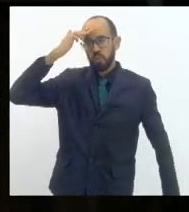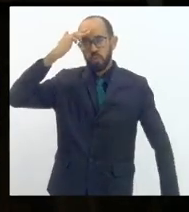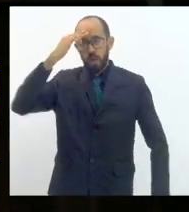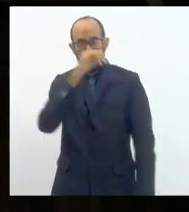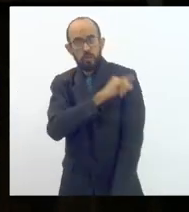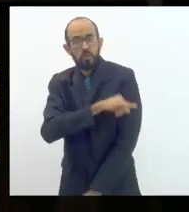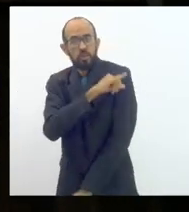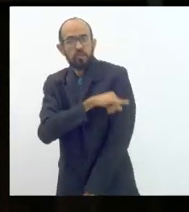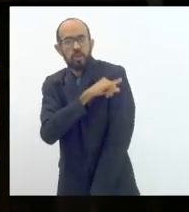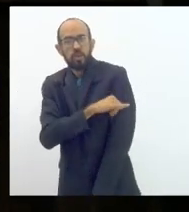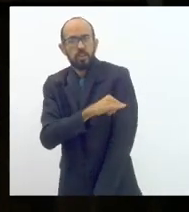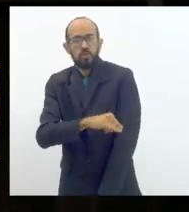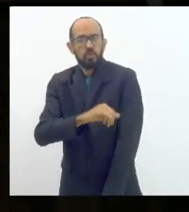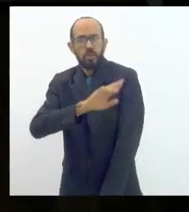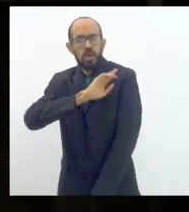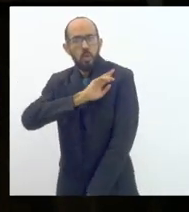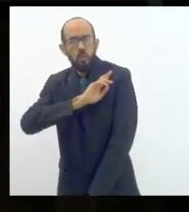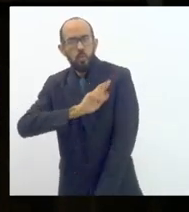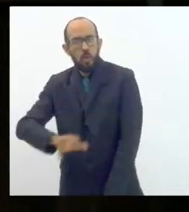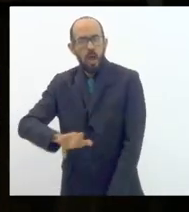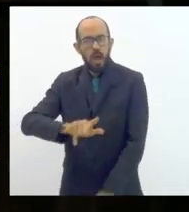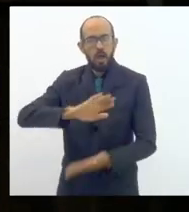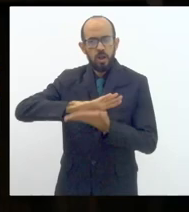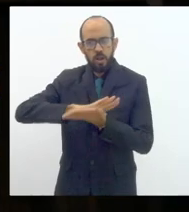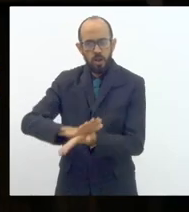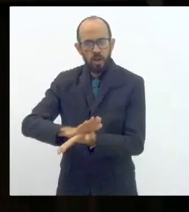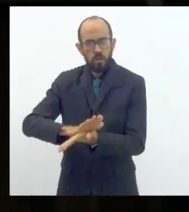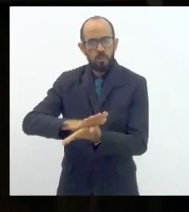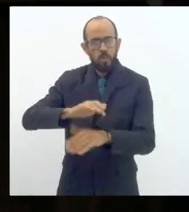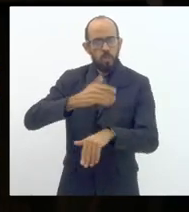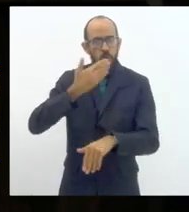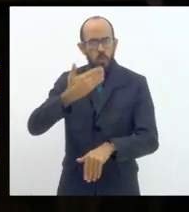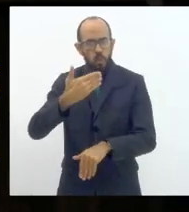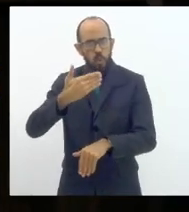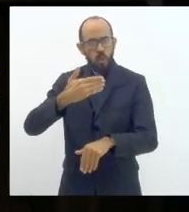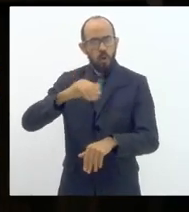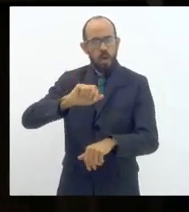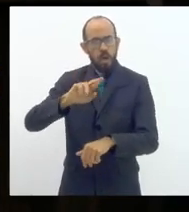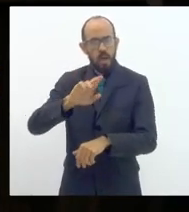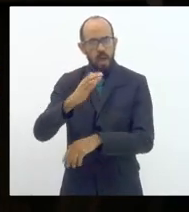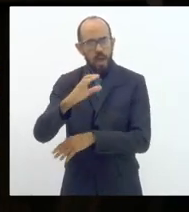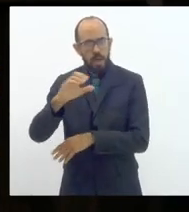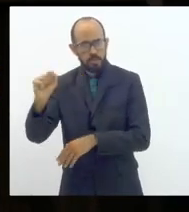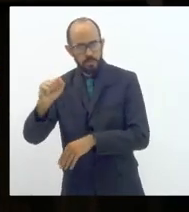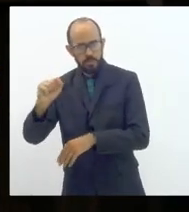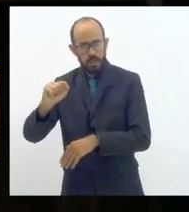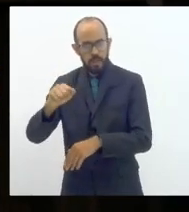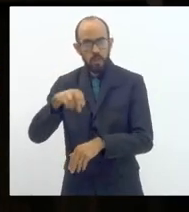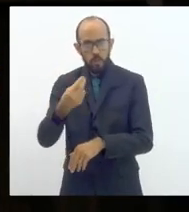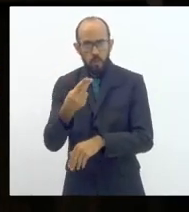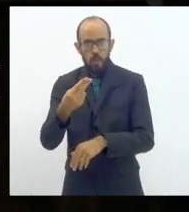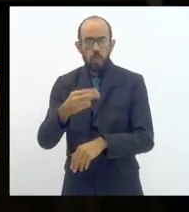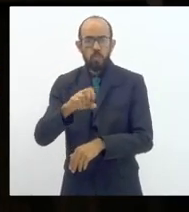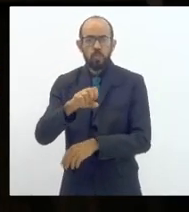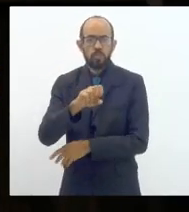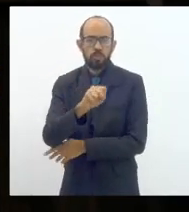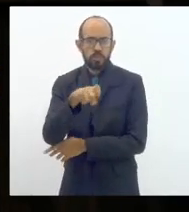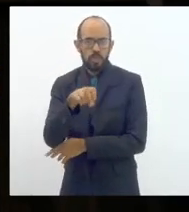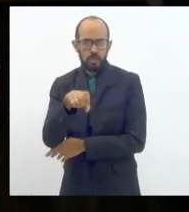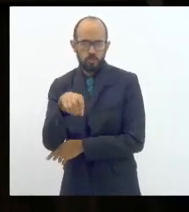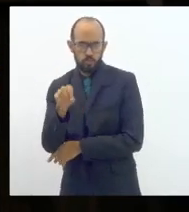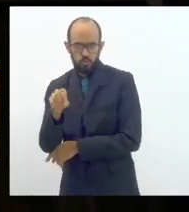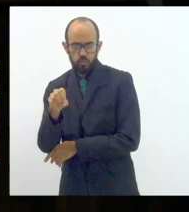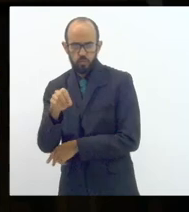onde não há discriminação, seja por cor, raça ou sexo. E, junto com vocês, vamos construir esse